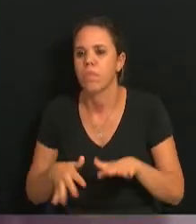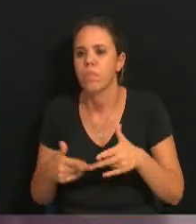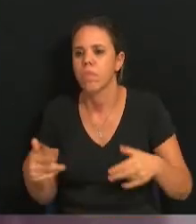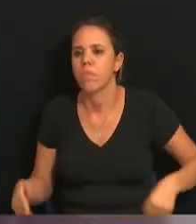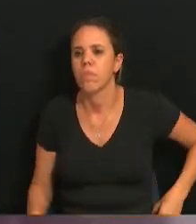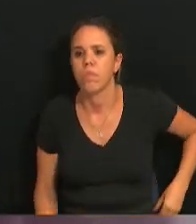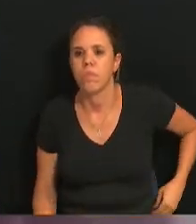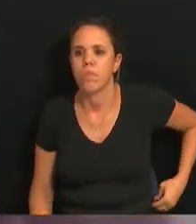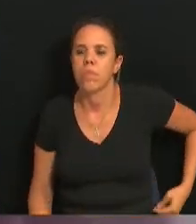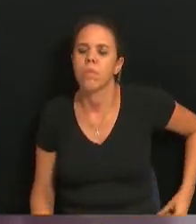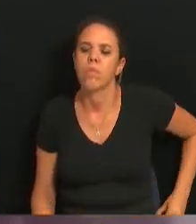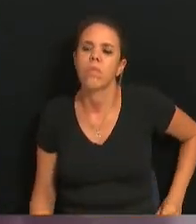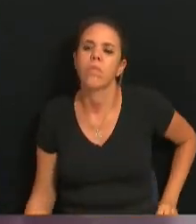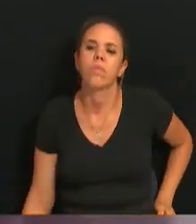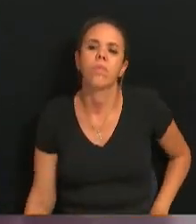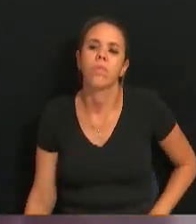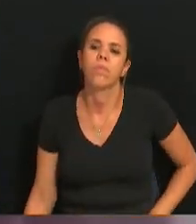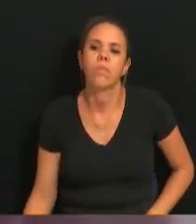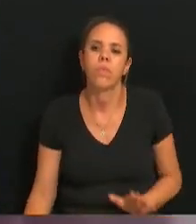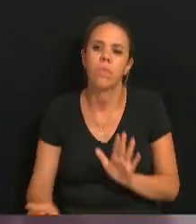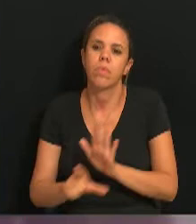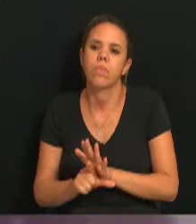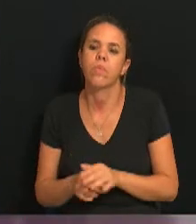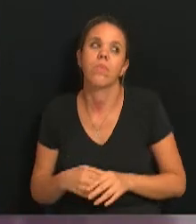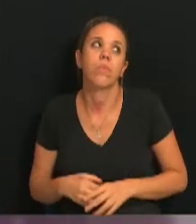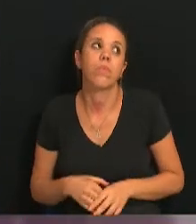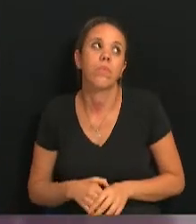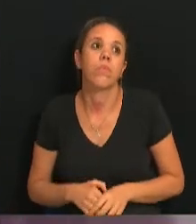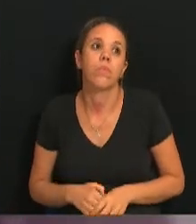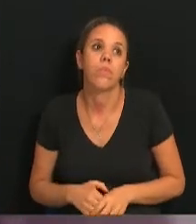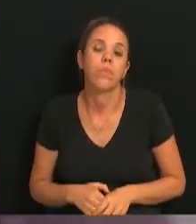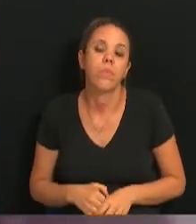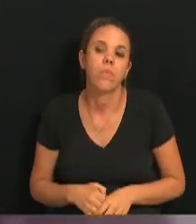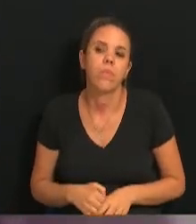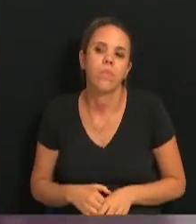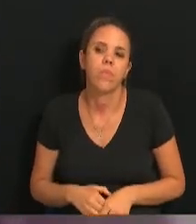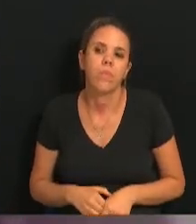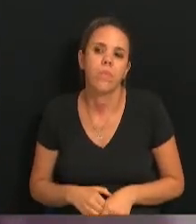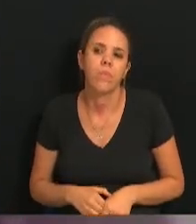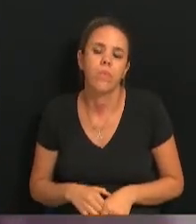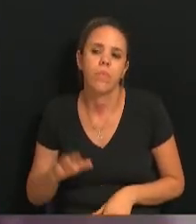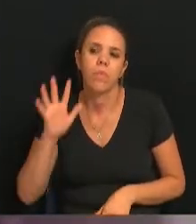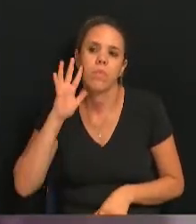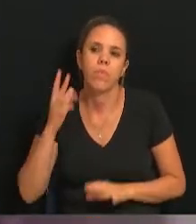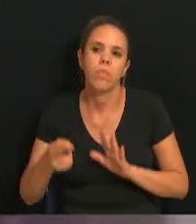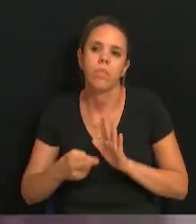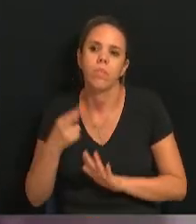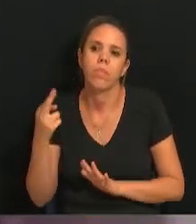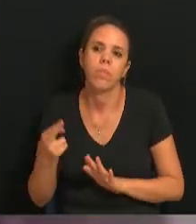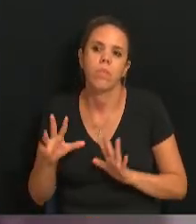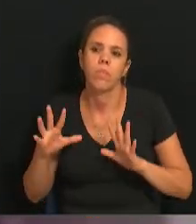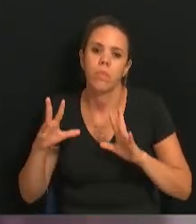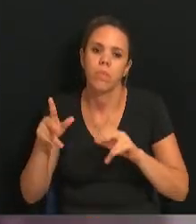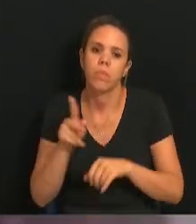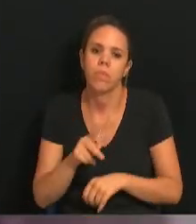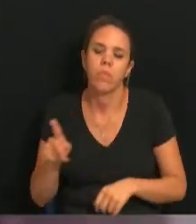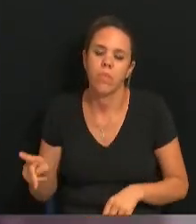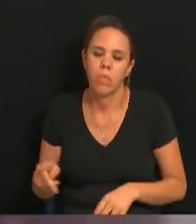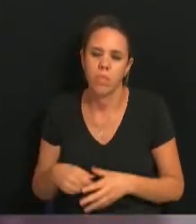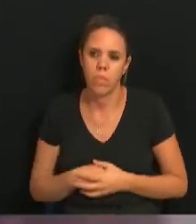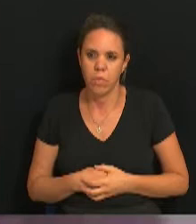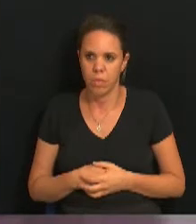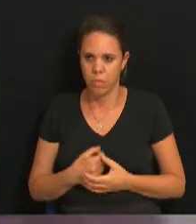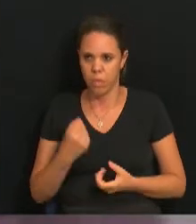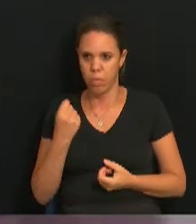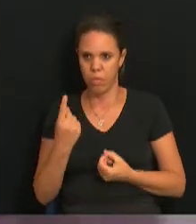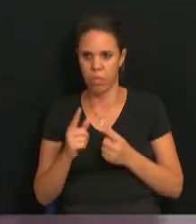saem em leis, que saem em resoluções, que são para todos os professores, e algumas